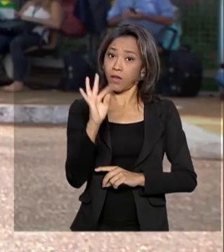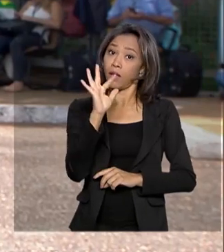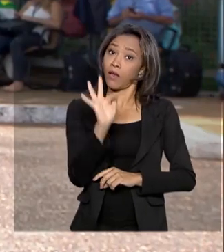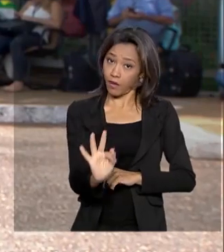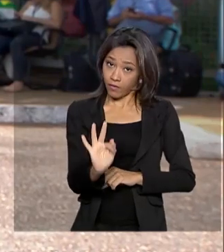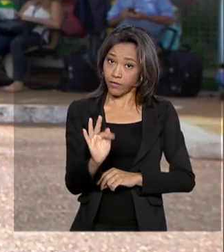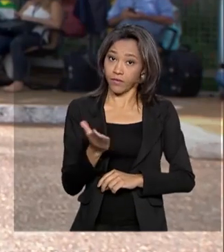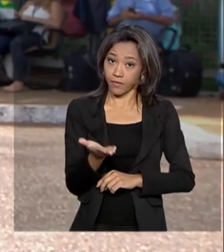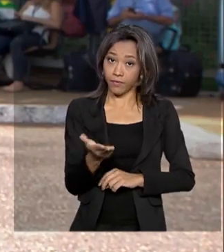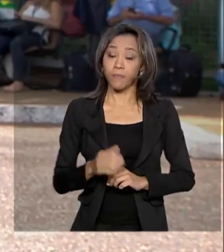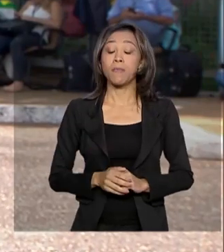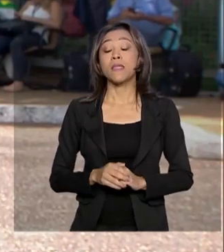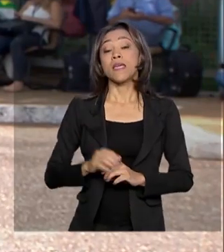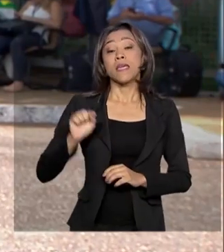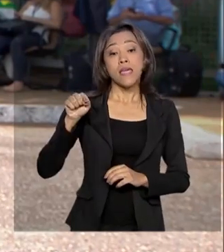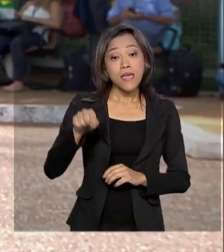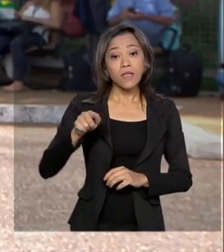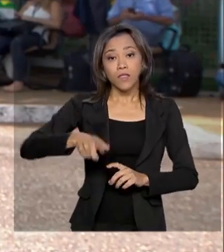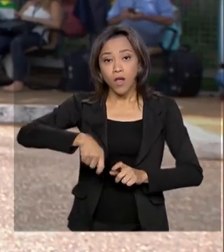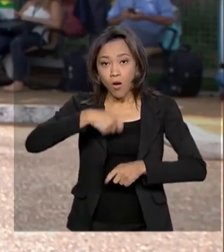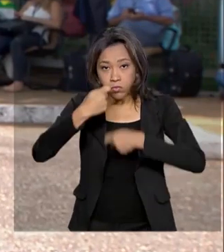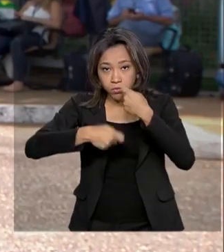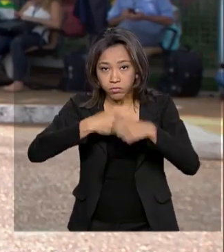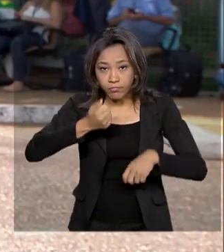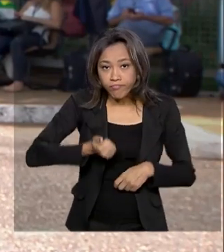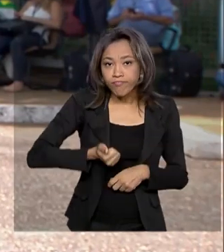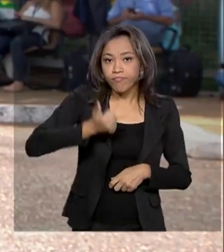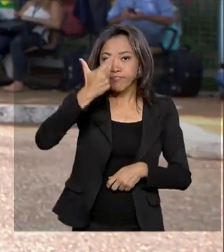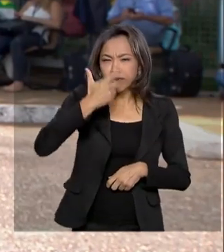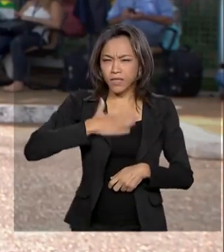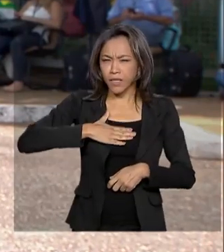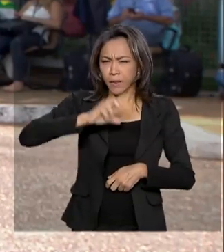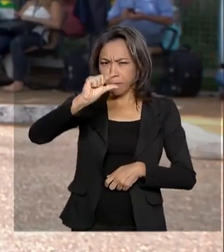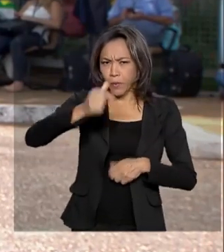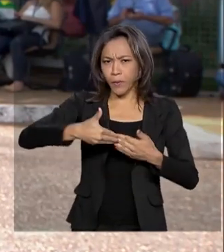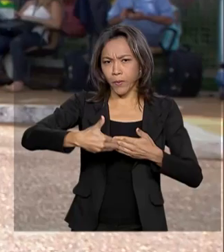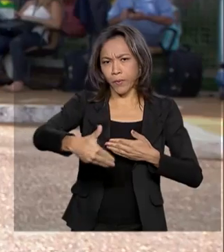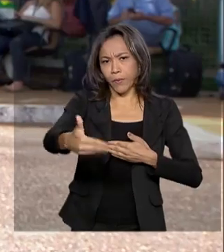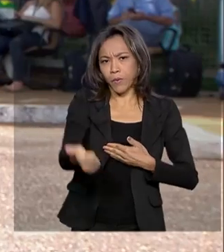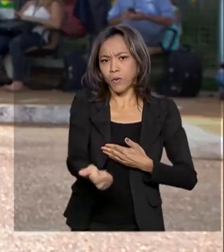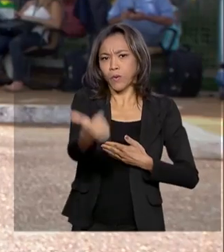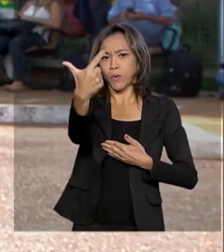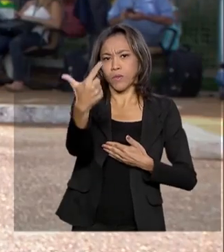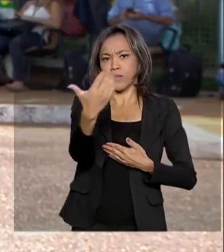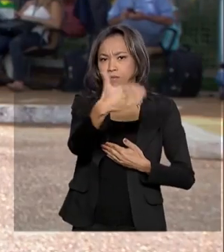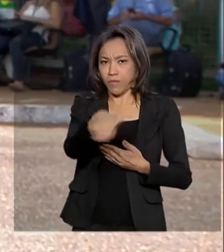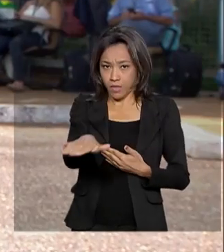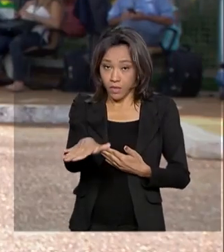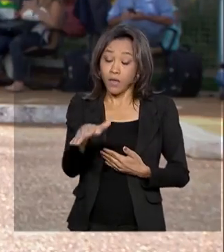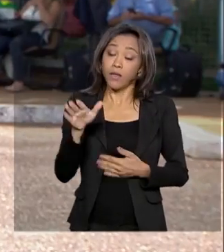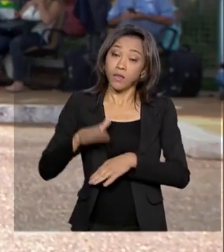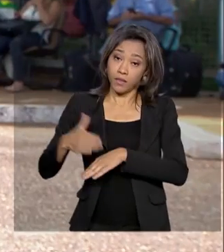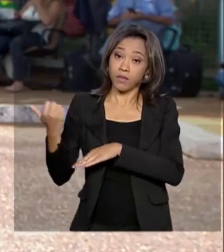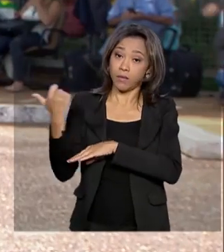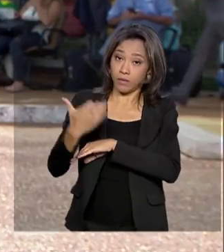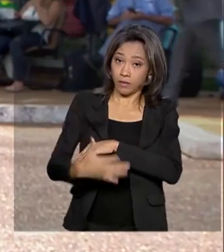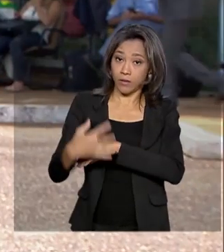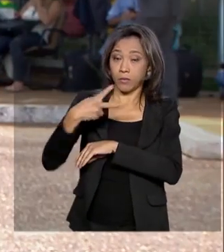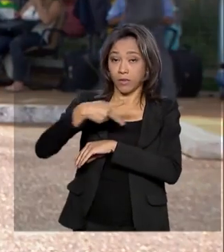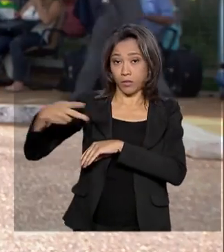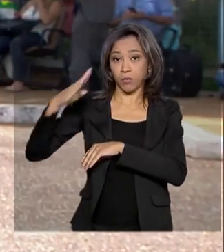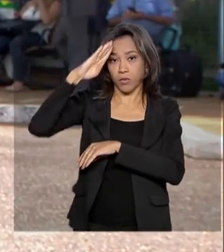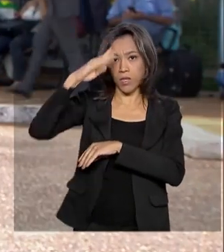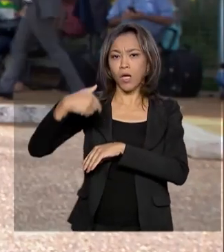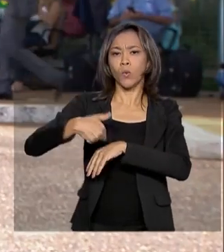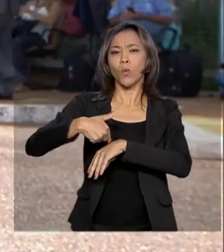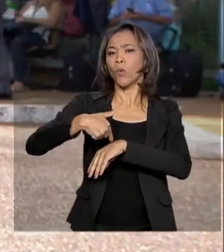dias toffoli esse almoço tá marcado para começar daqui a pouquinho ao meio-dia e meia e segundo o presidente jair bolsonaro vai